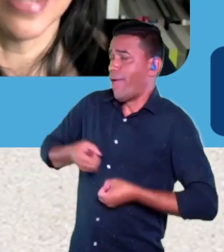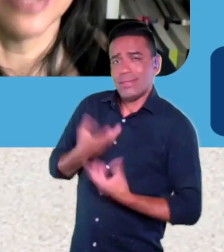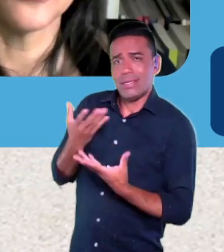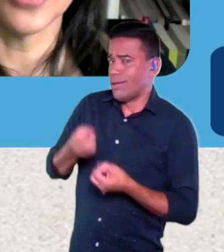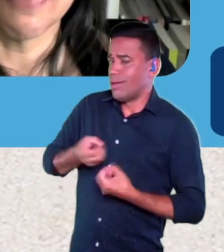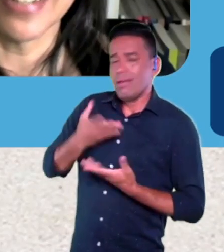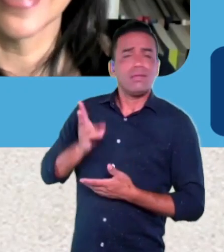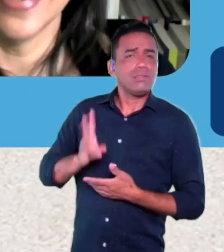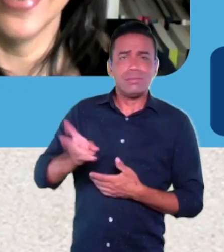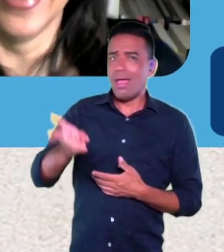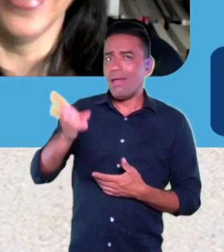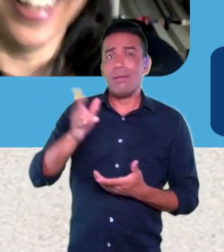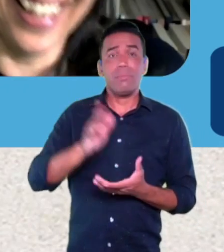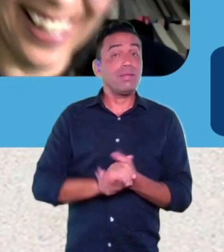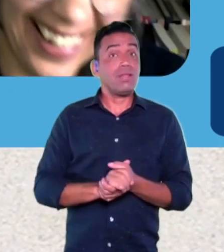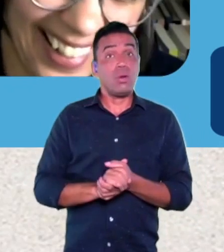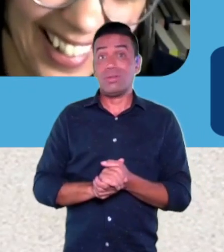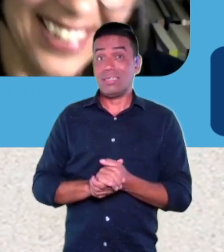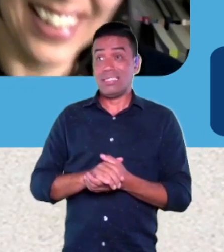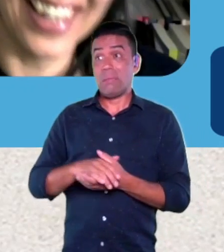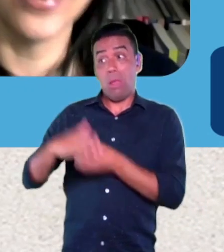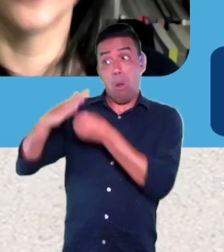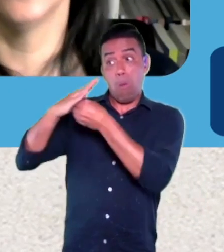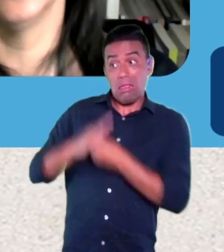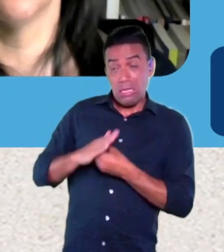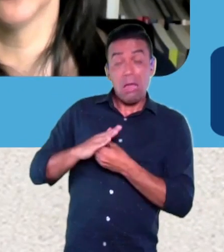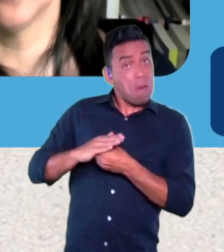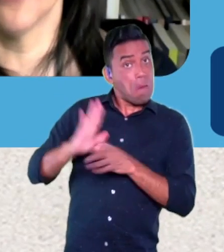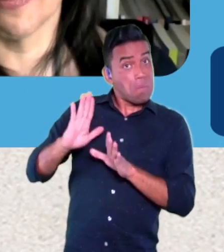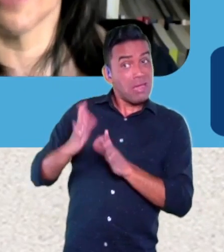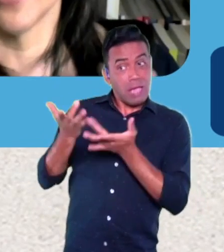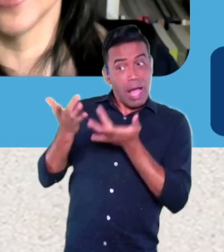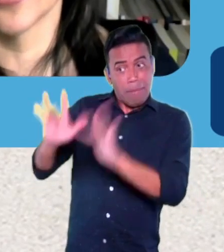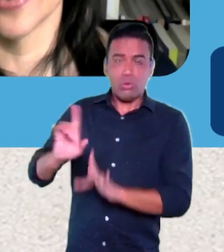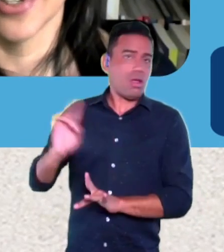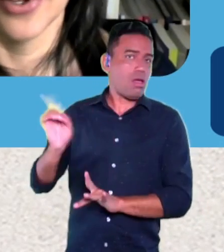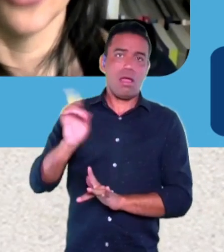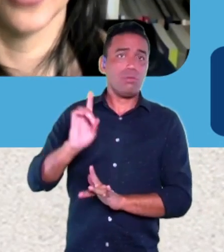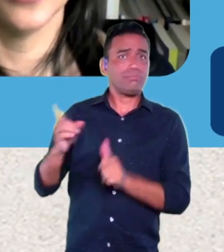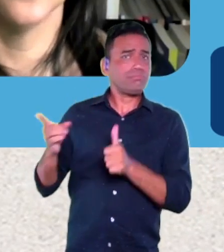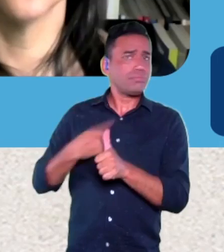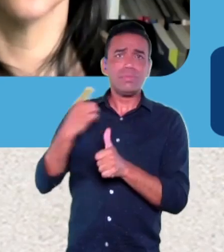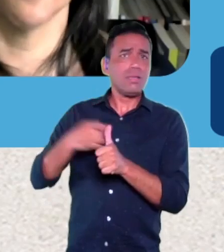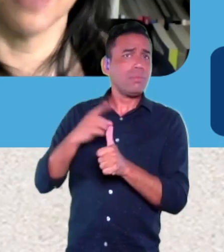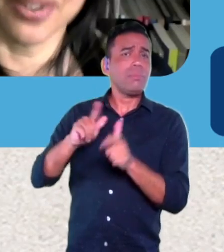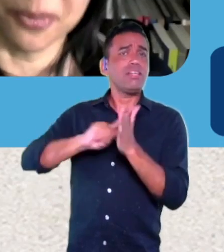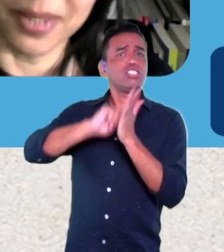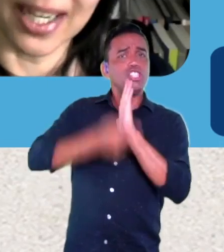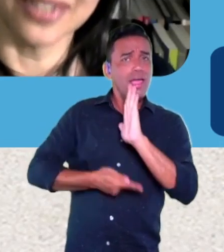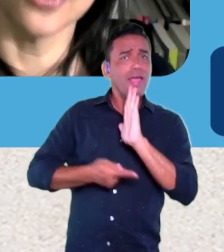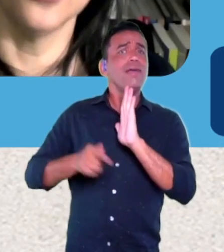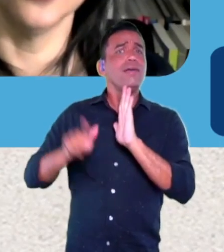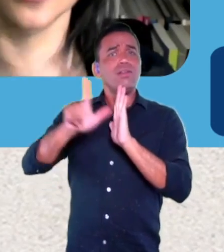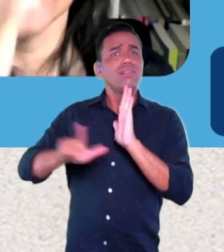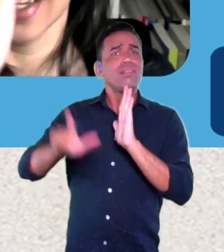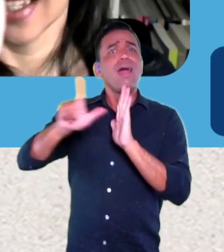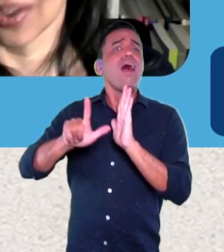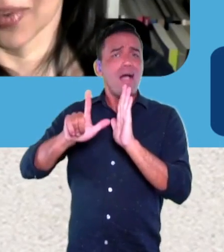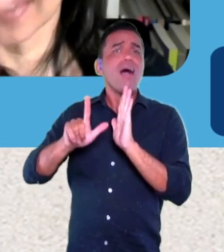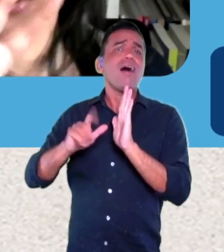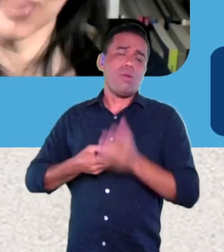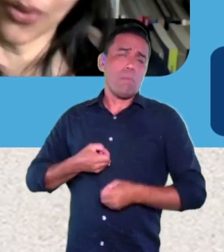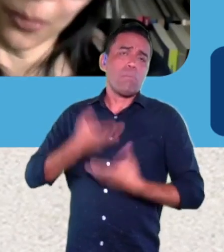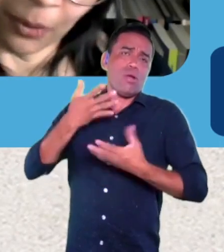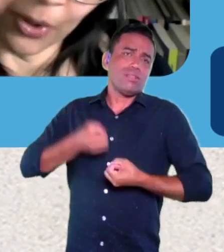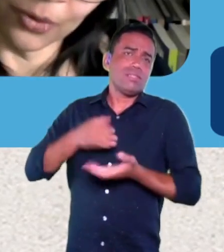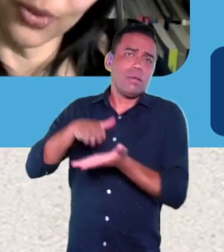abandonei, apesar de toda a pressão. Nunca abandonei. A poesia foi o primeiro gênero, as primeiras publicações, e